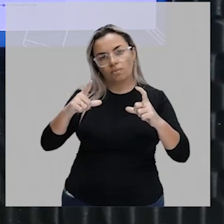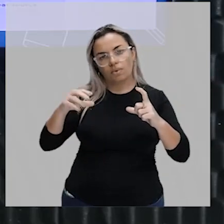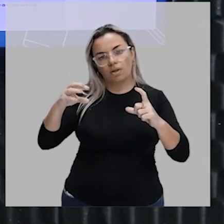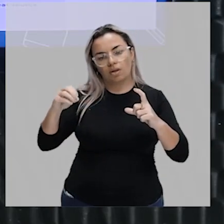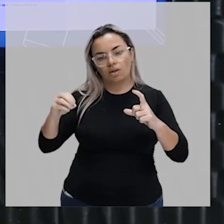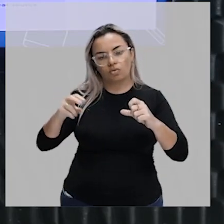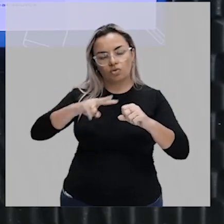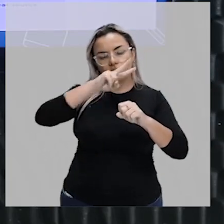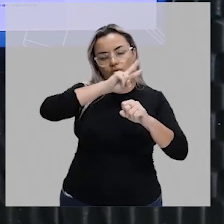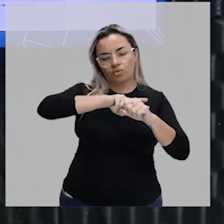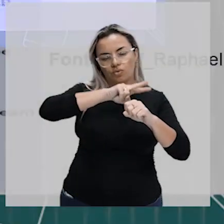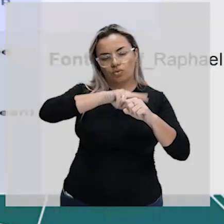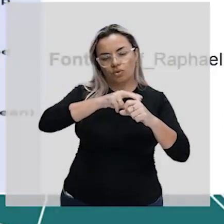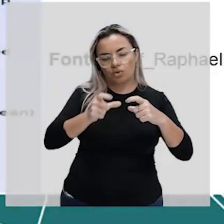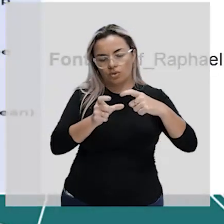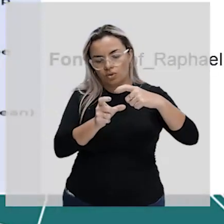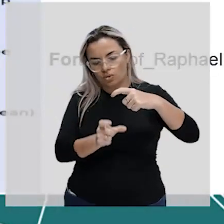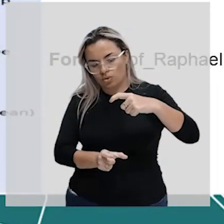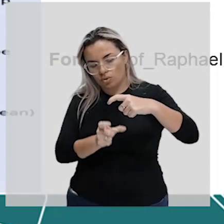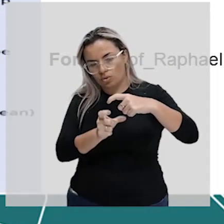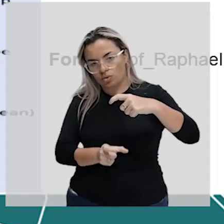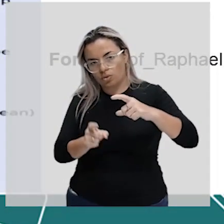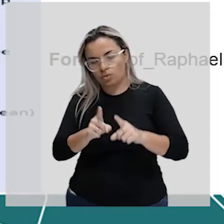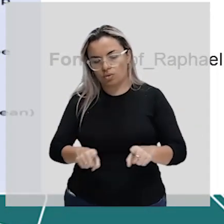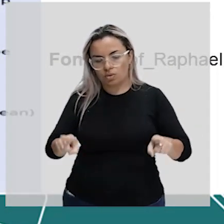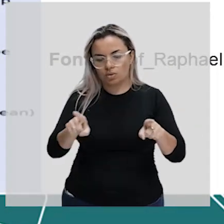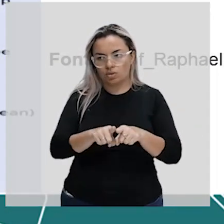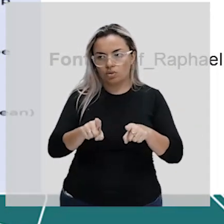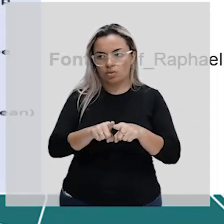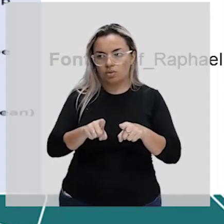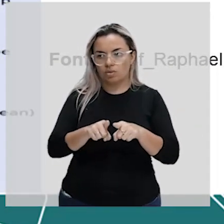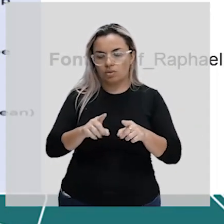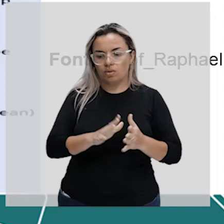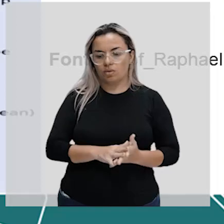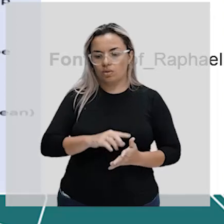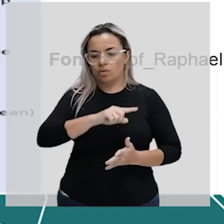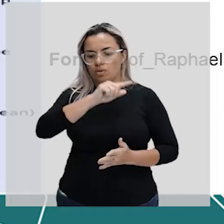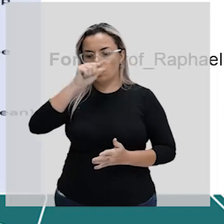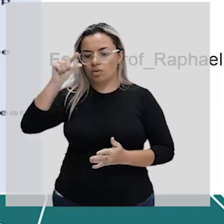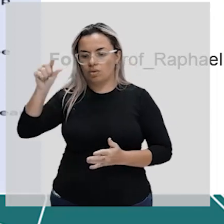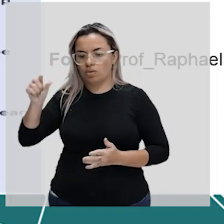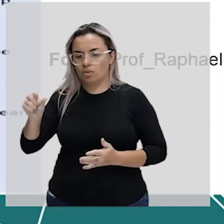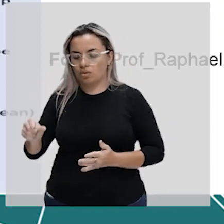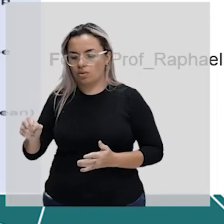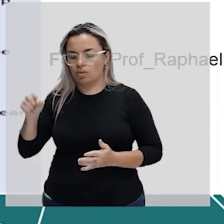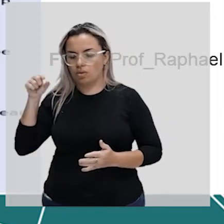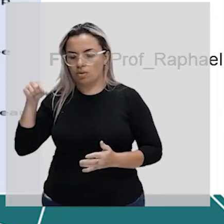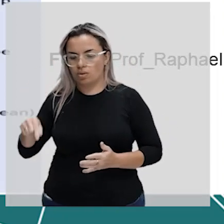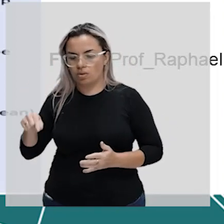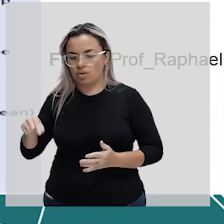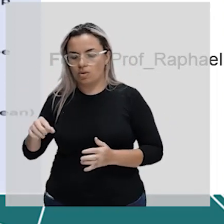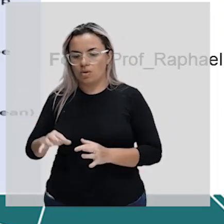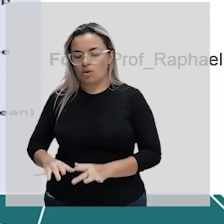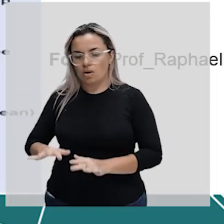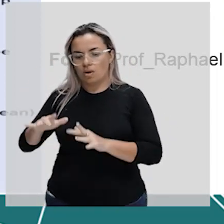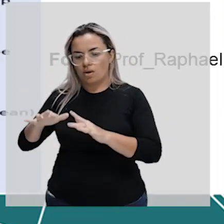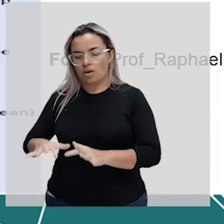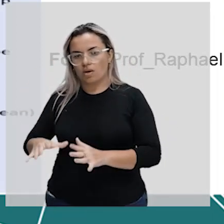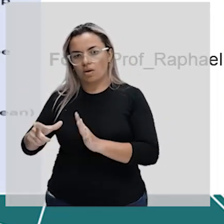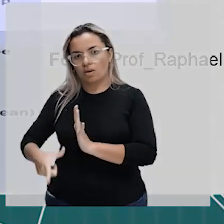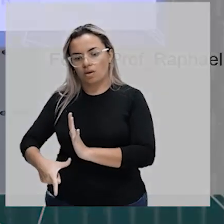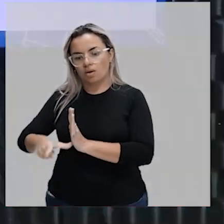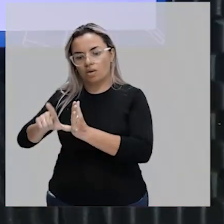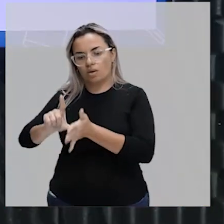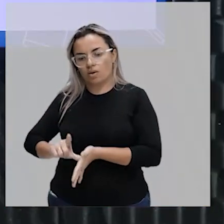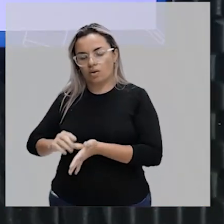vidro. Dentro desse sistema, ele colocou aqueles mesmos gases que nós falamos anteriormente. Quais são esses gases? Eu vou